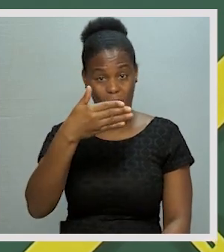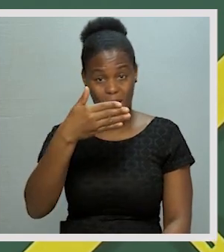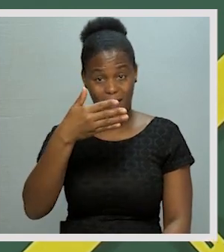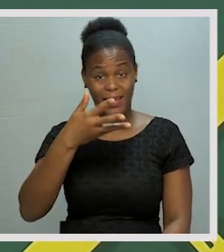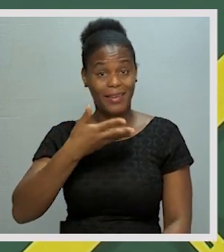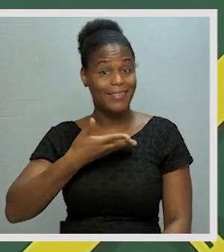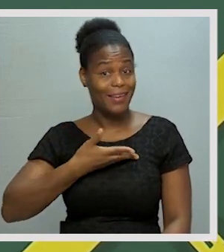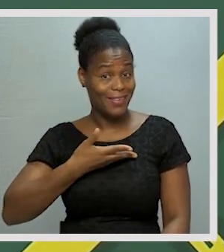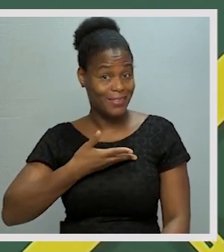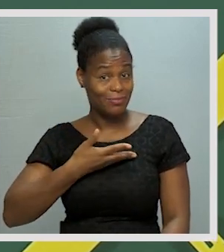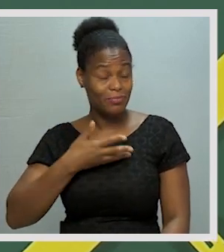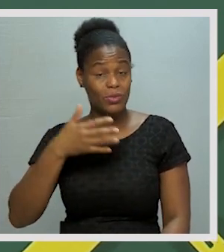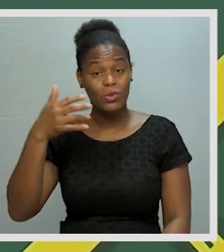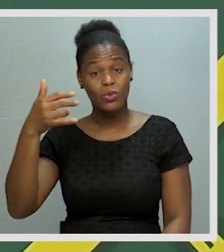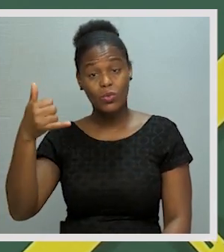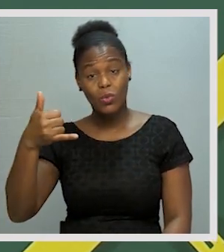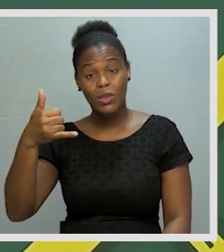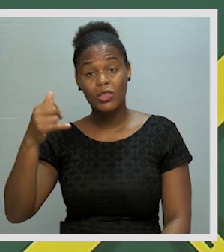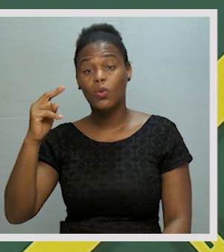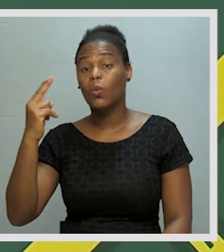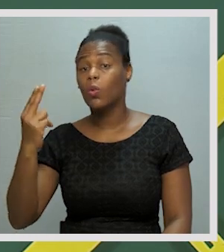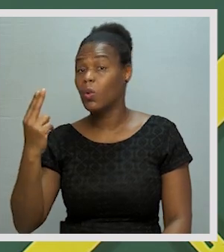E aqui só vou